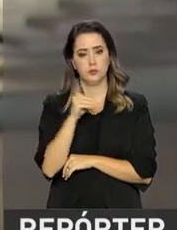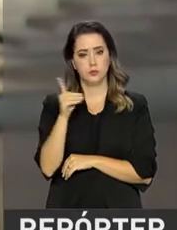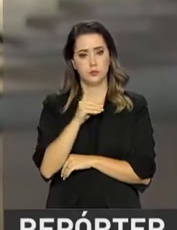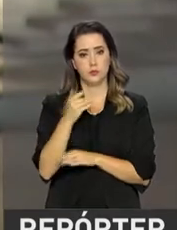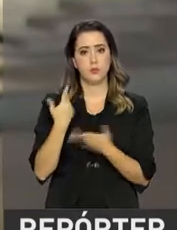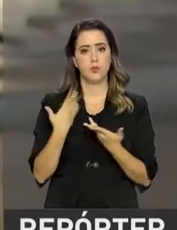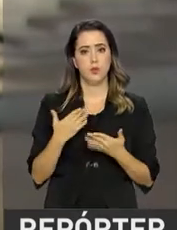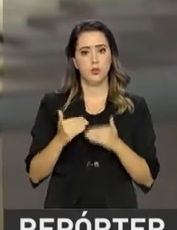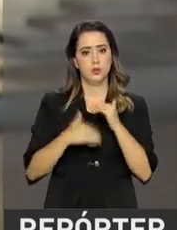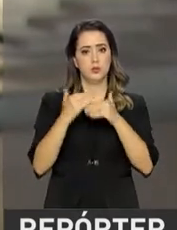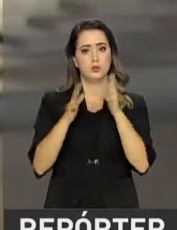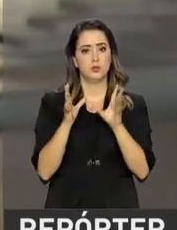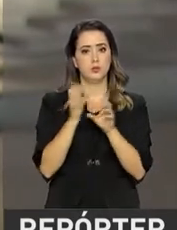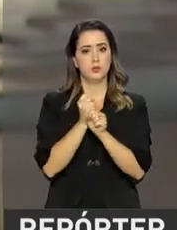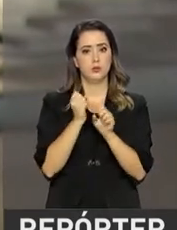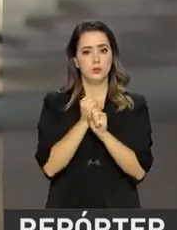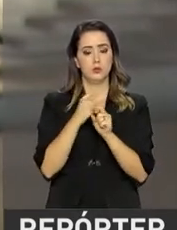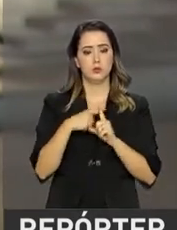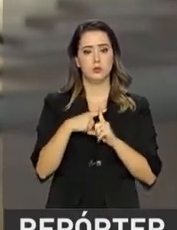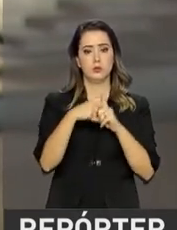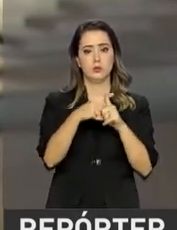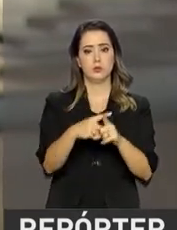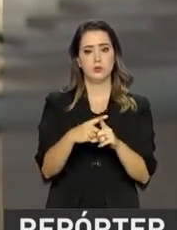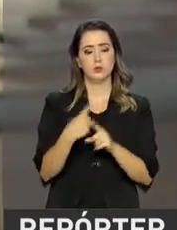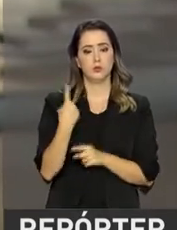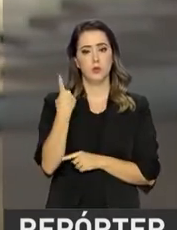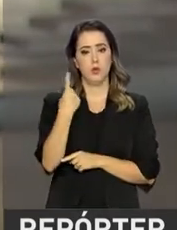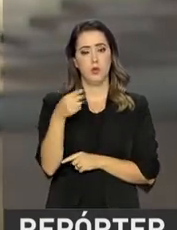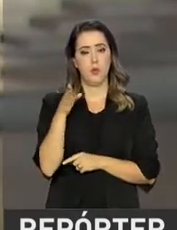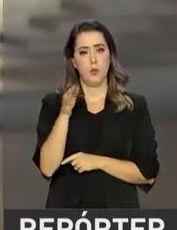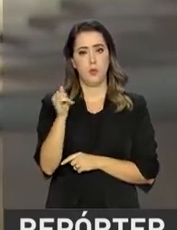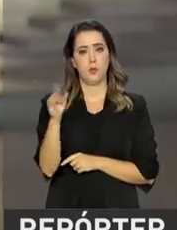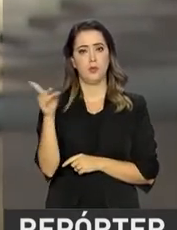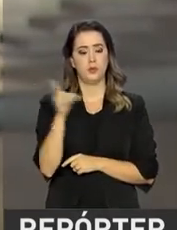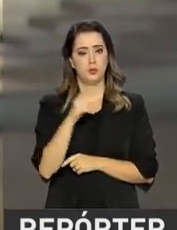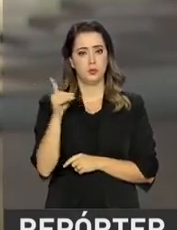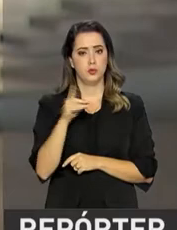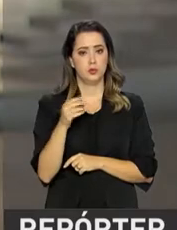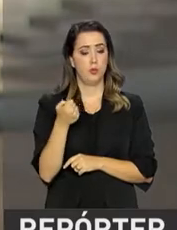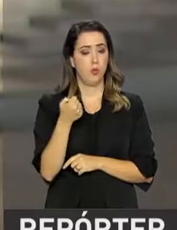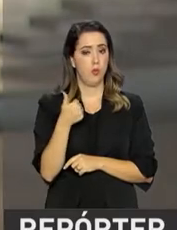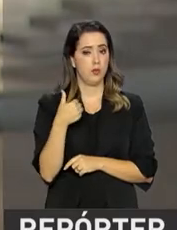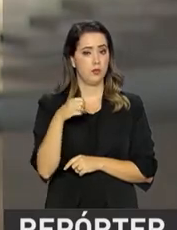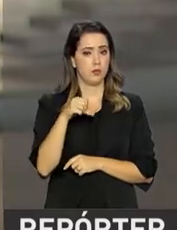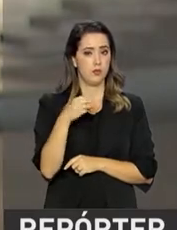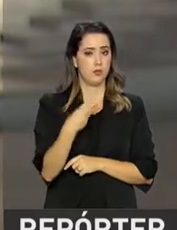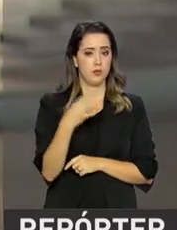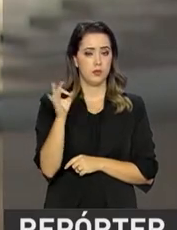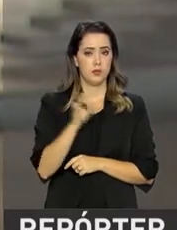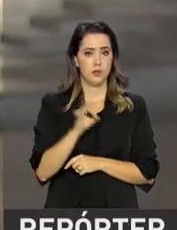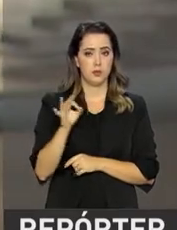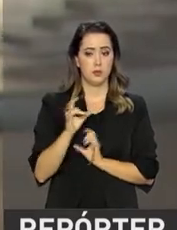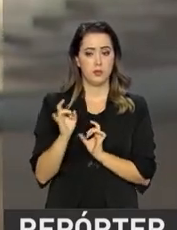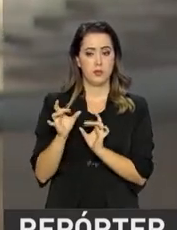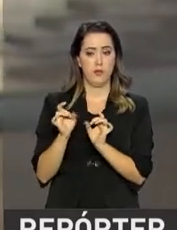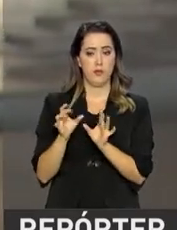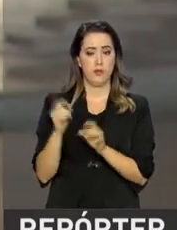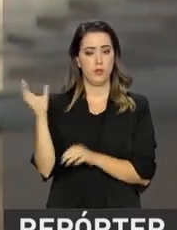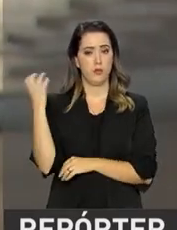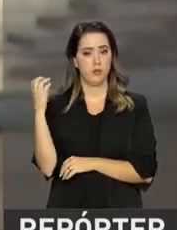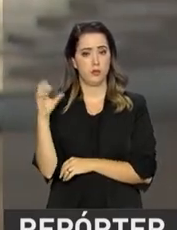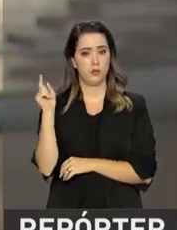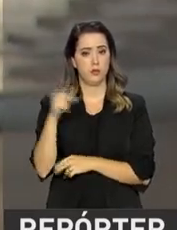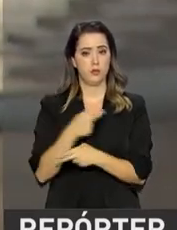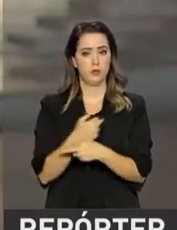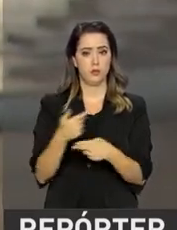US$ 3,9 bilhões, com saldo positivo para o Brasil de cerca de US$ 1 bilhão. Quase 93% do que o Brasil vende para a Colômbia